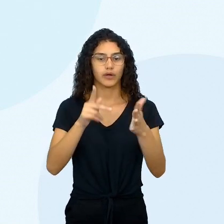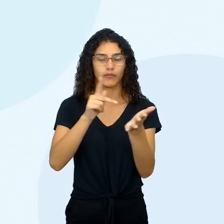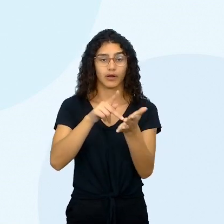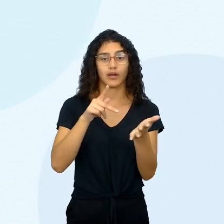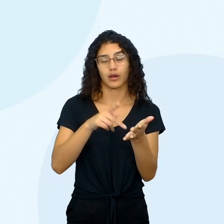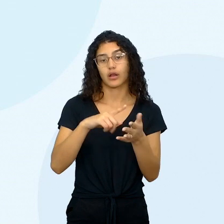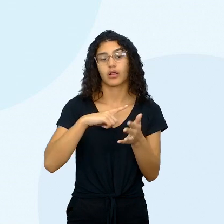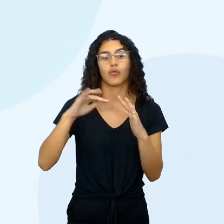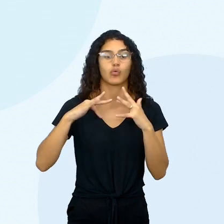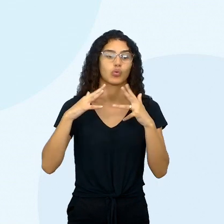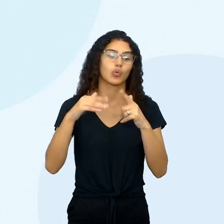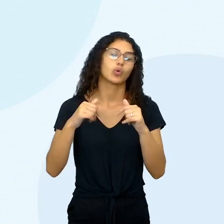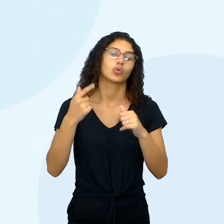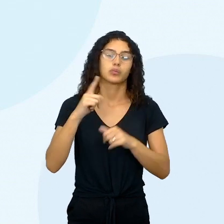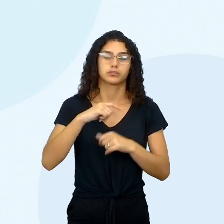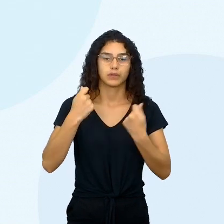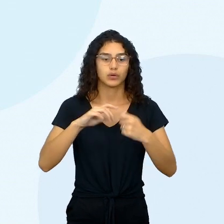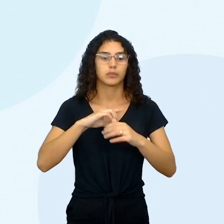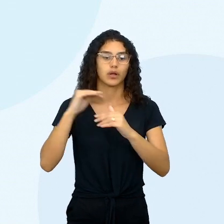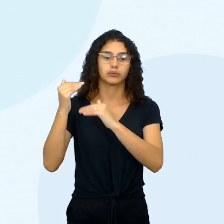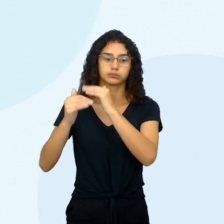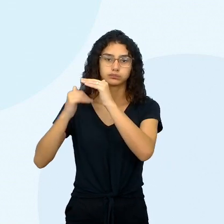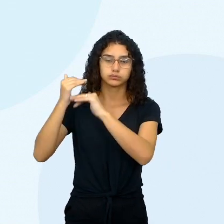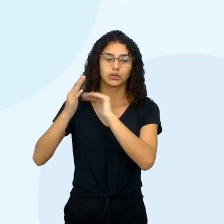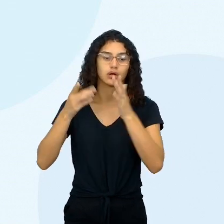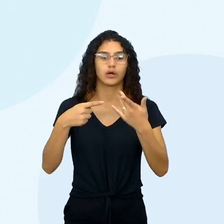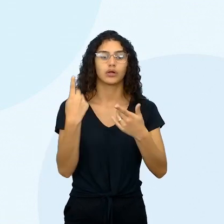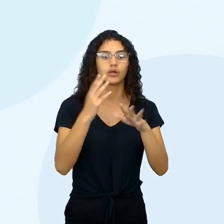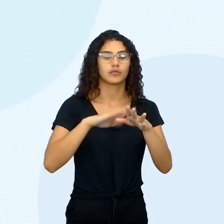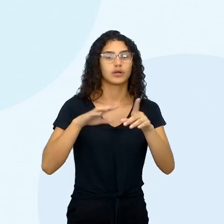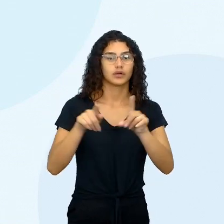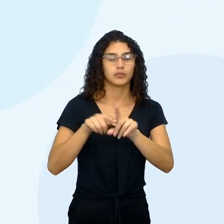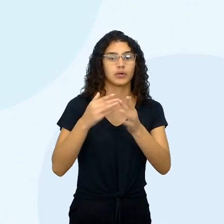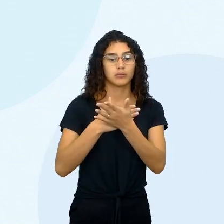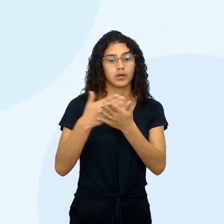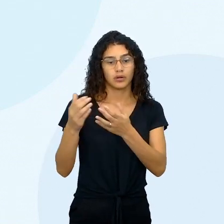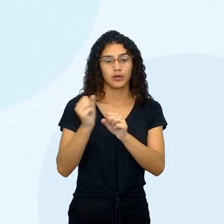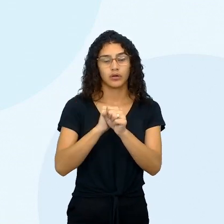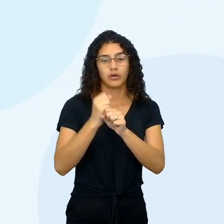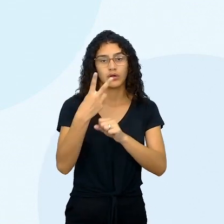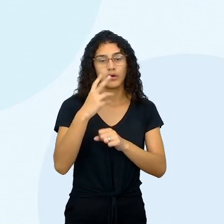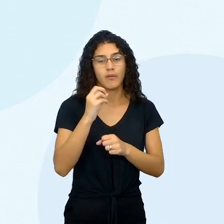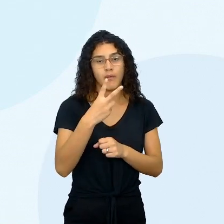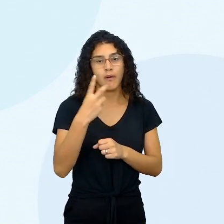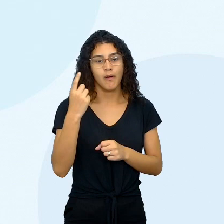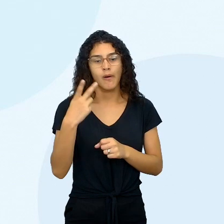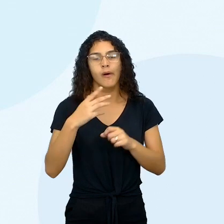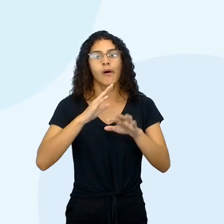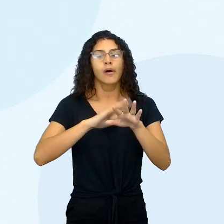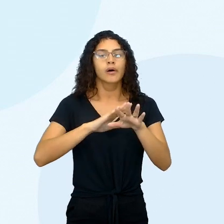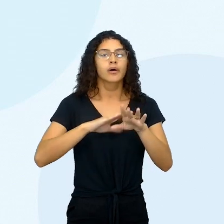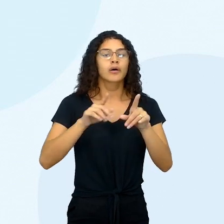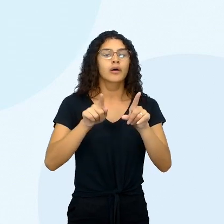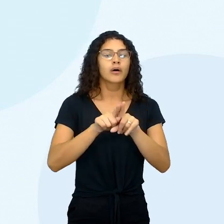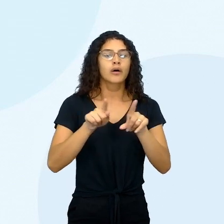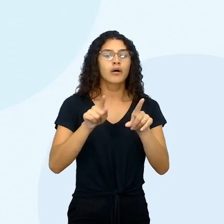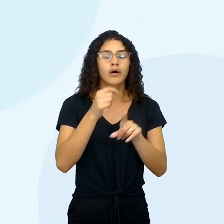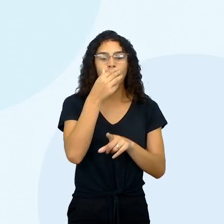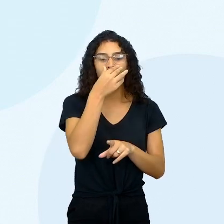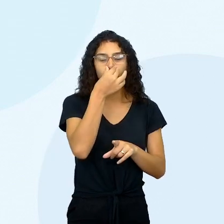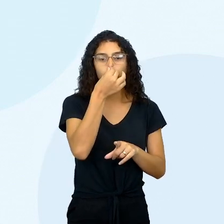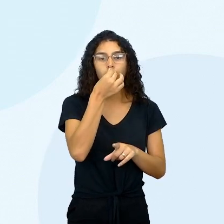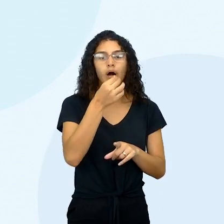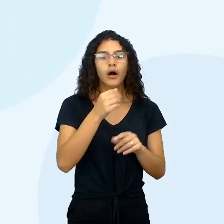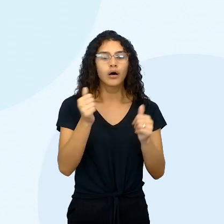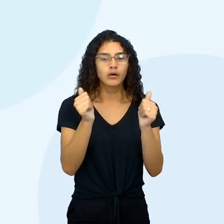todos, né, também passaram por esse processo, e aí o que a gente fez a partir de 2021 foi trabalhar com